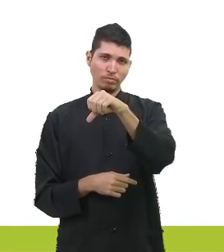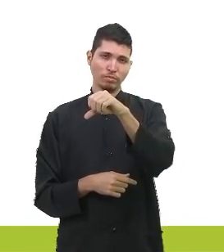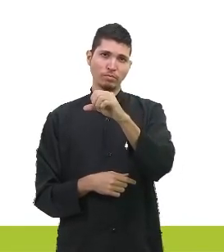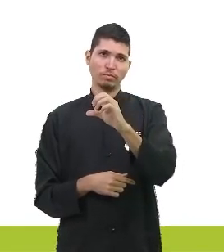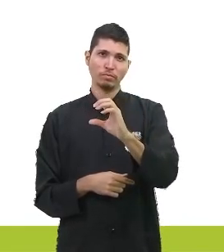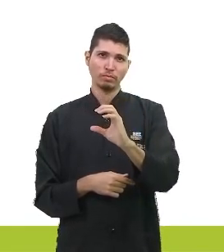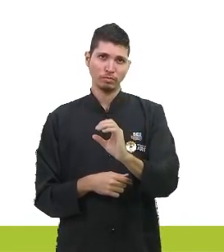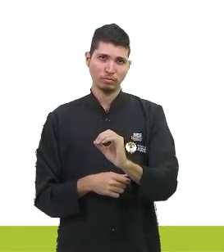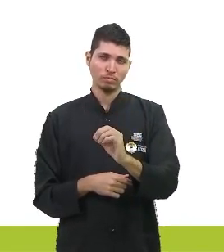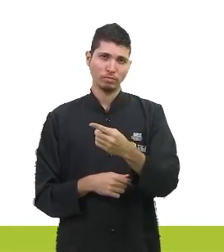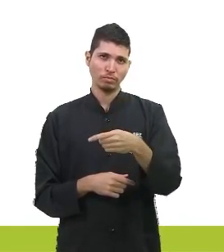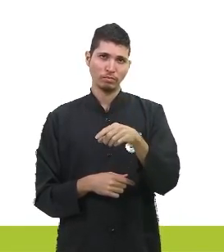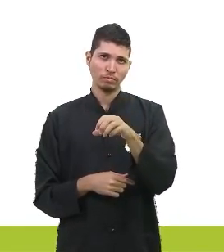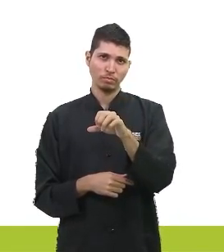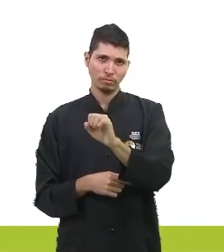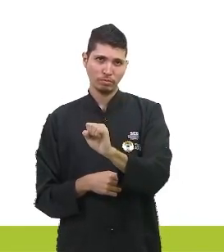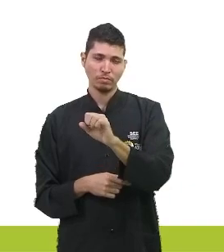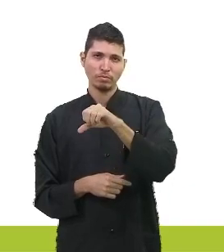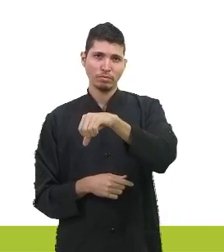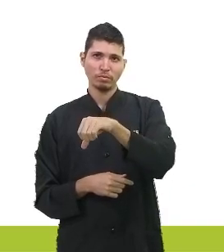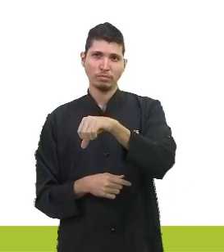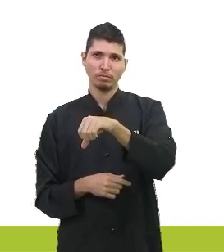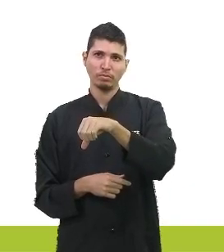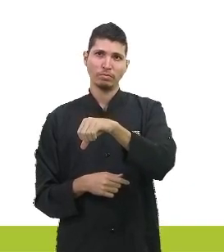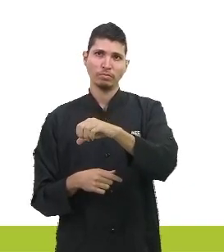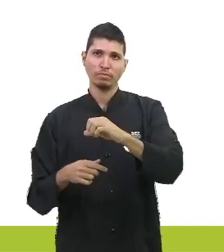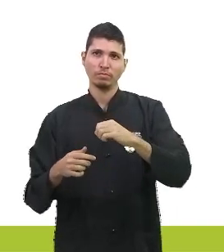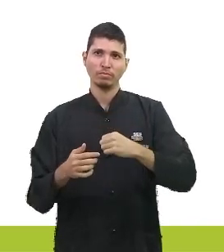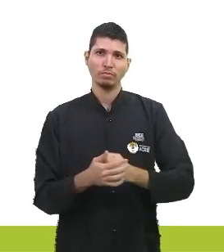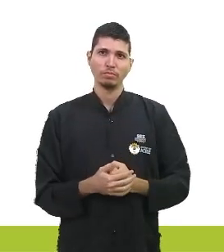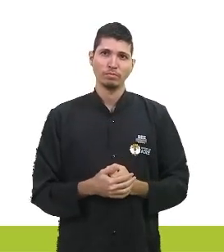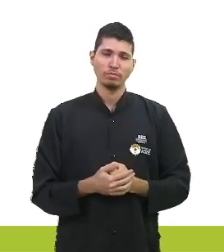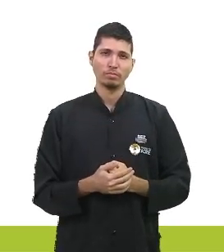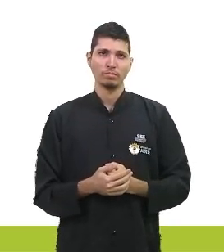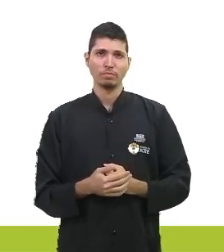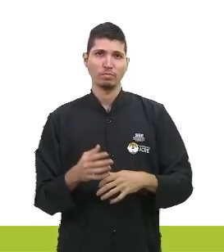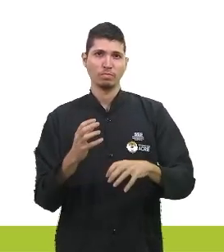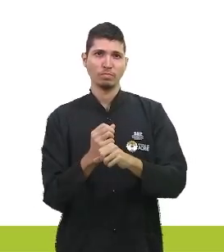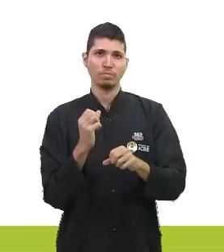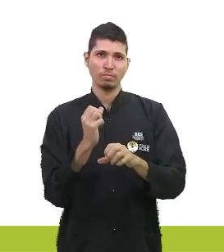0,89 vezes 35. Fazendo todas essas contas, nós vamos obter